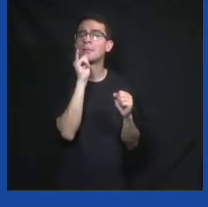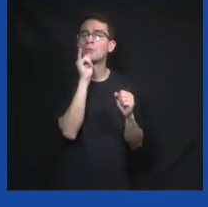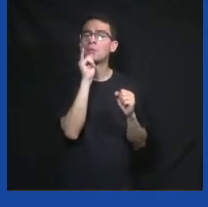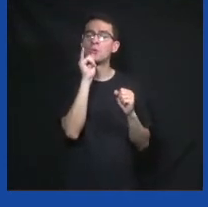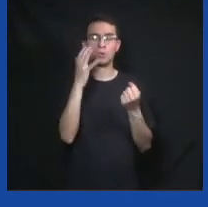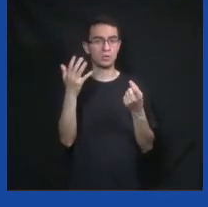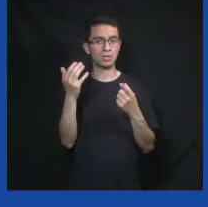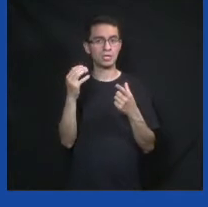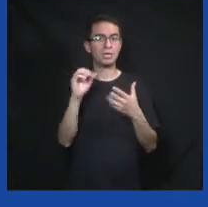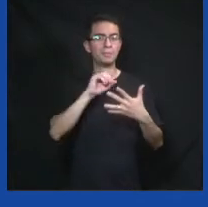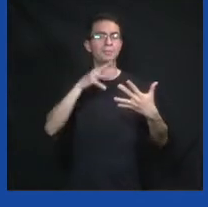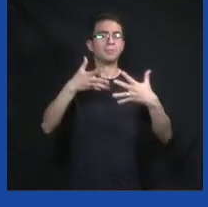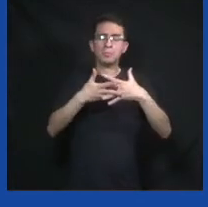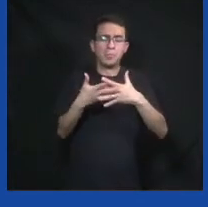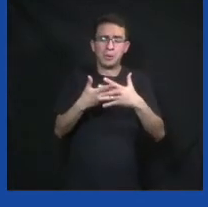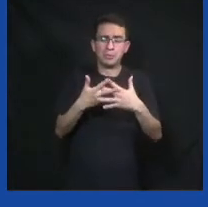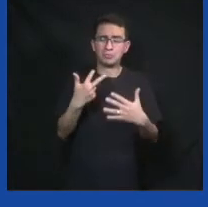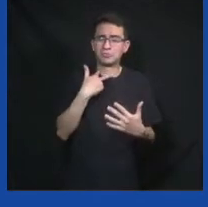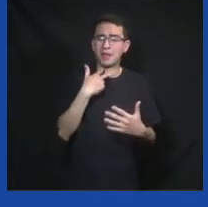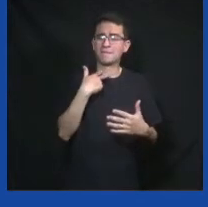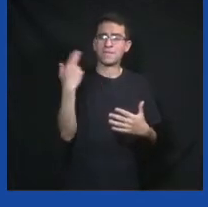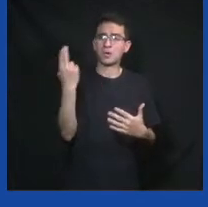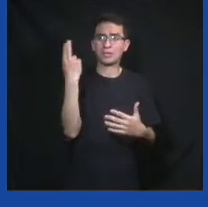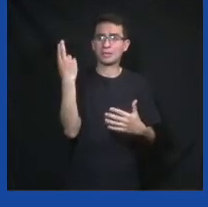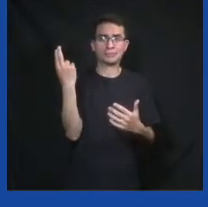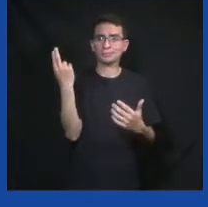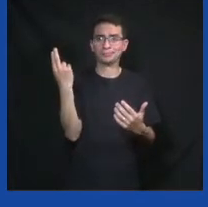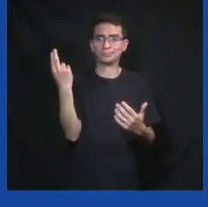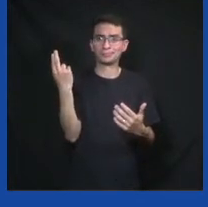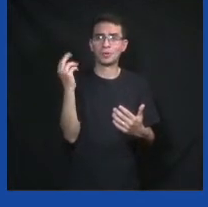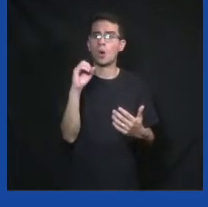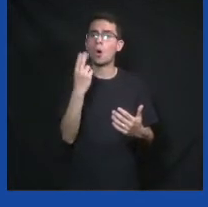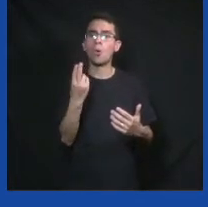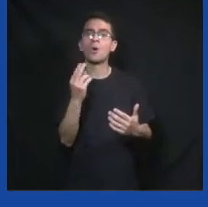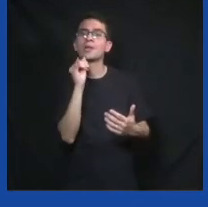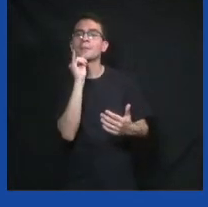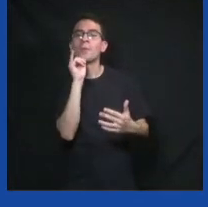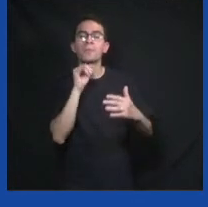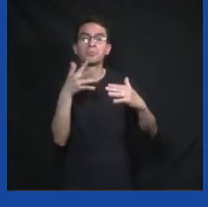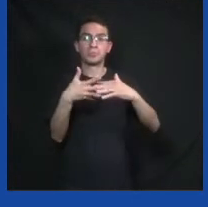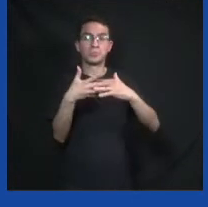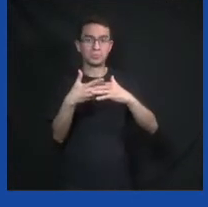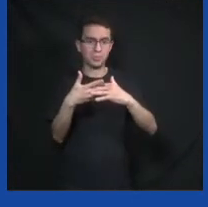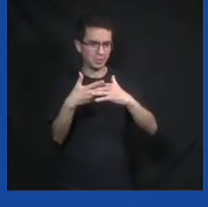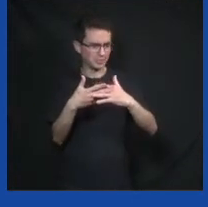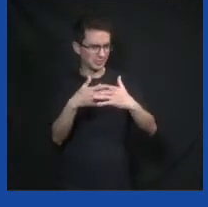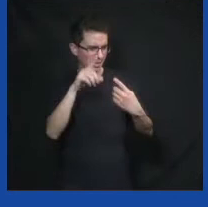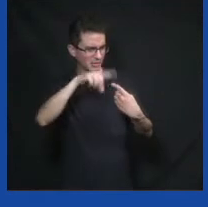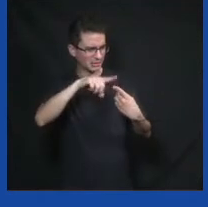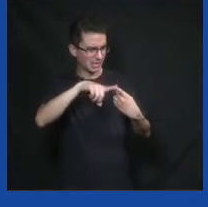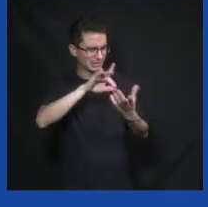das mídias, da tecnologia. Não dá mais vezes que tem a cidadania digital e a cidadania analógica, é uma coisa só. E tem um segundo papel, questão importante,